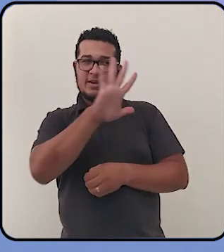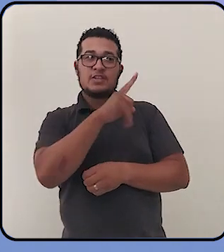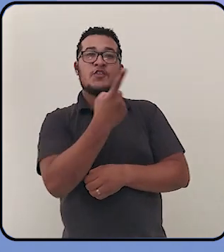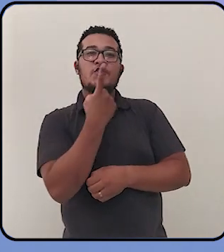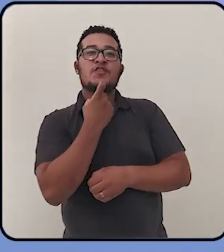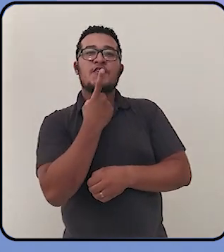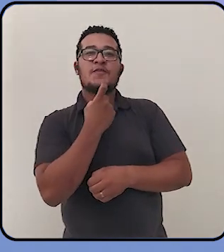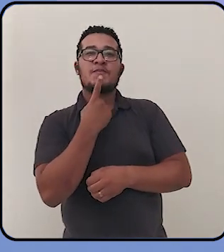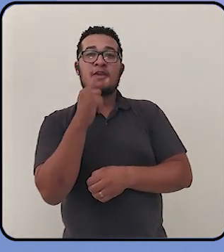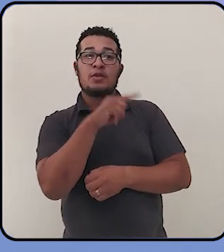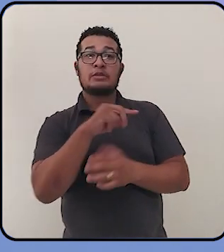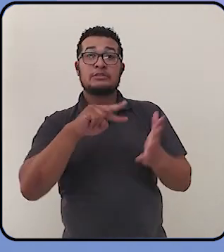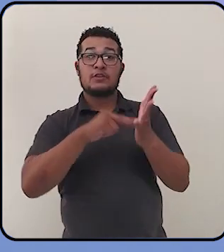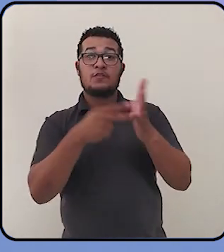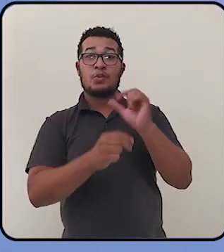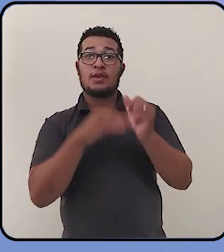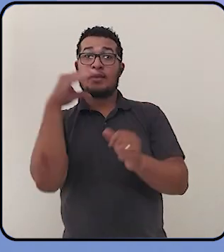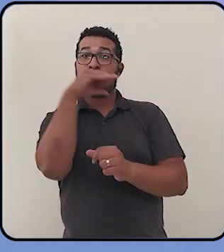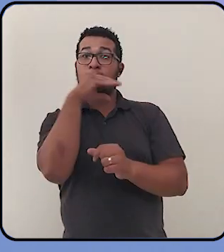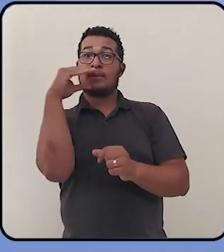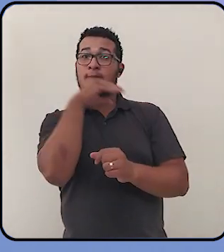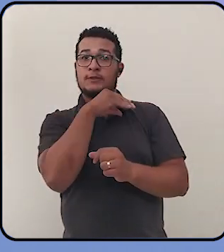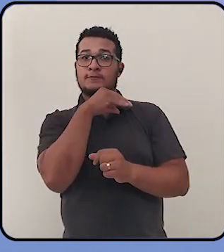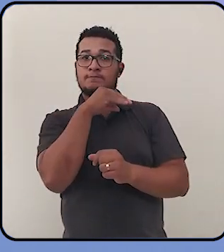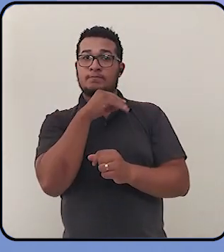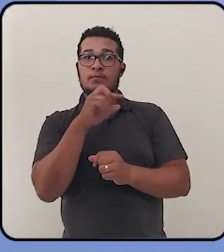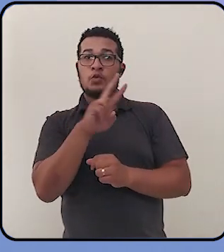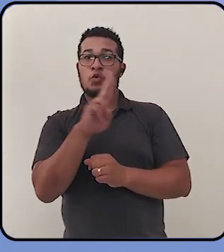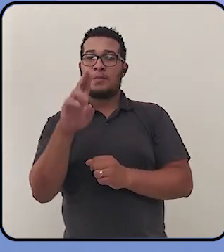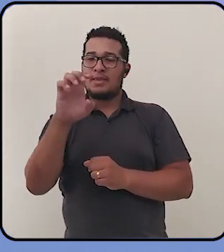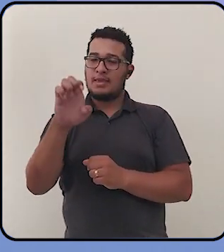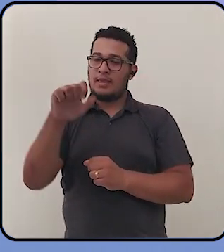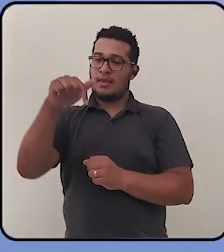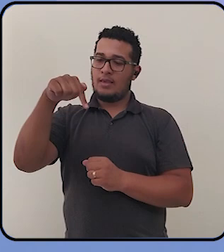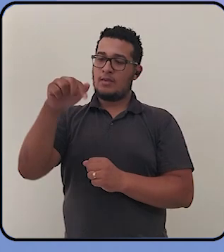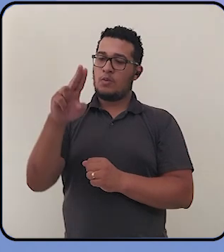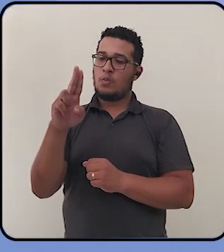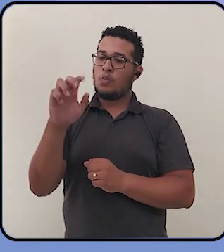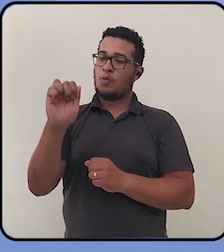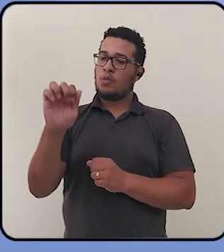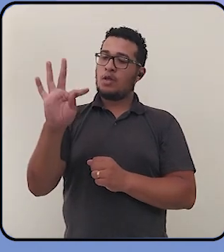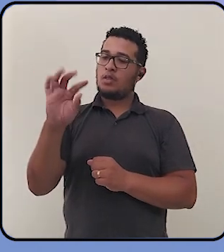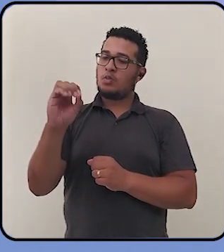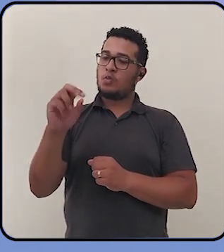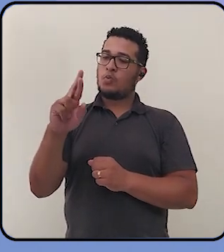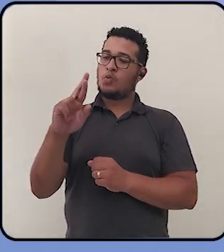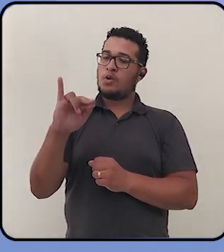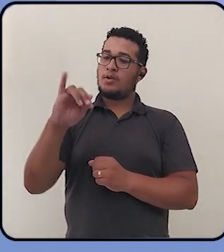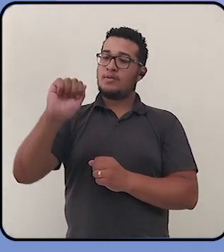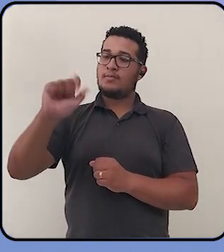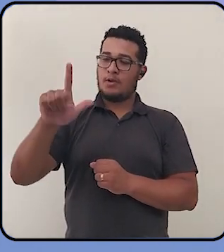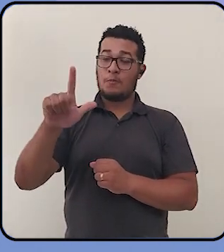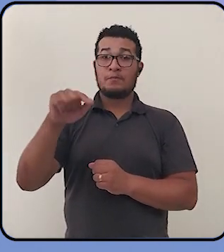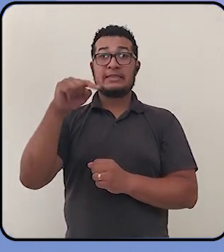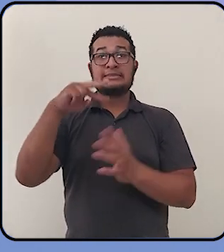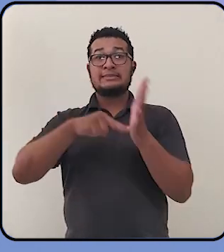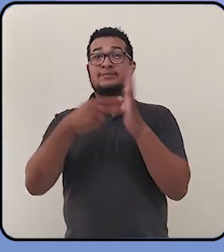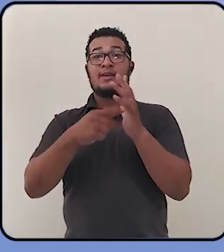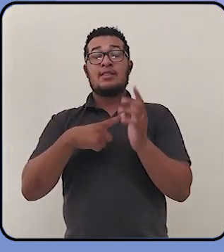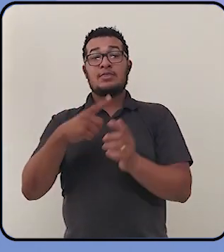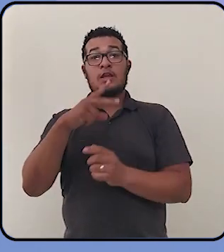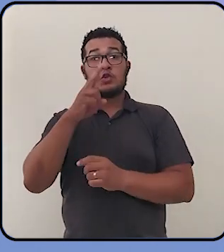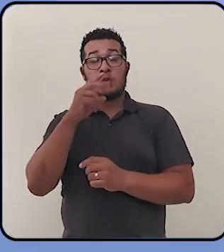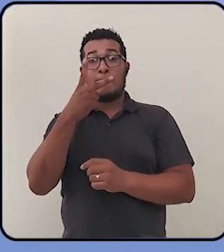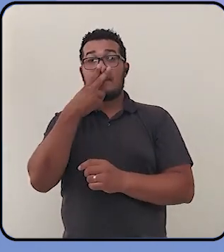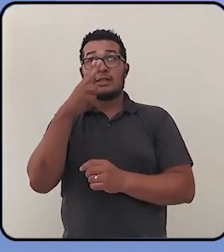cor vermelha, uma cor quente, nós temos a zona equatorial, que é a zona que recebe a maior incidência